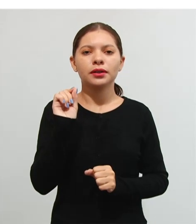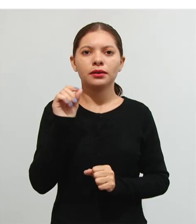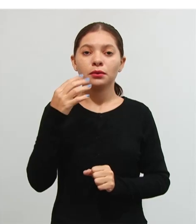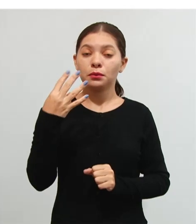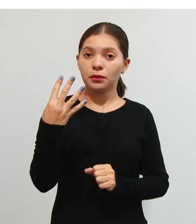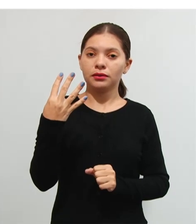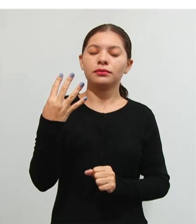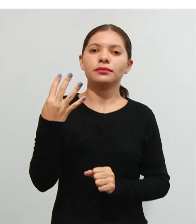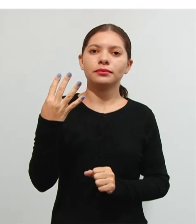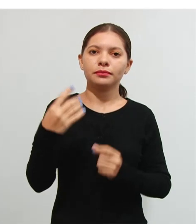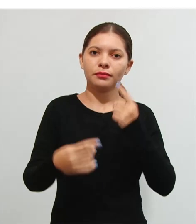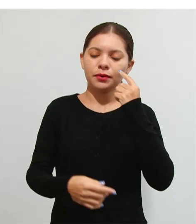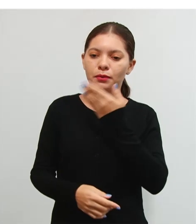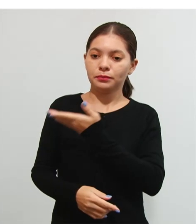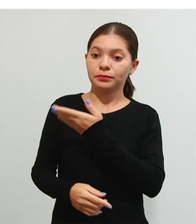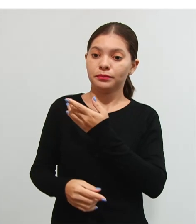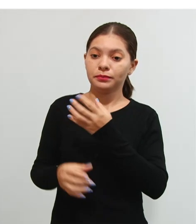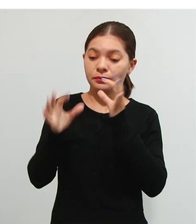4, né,